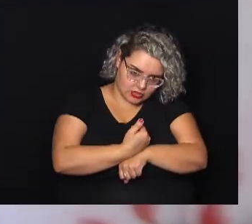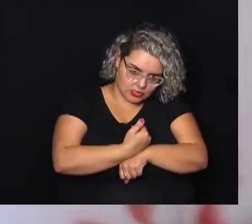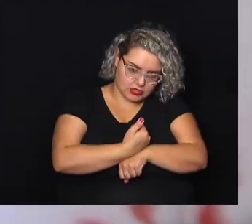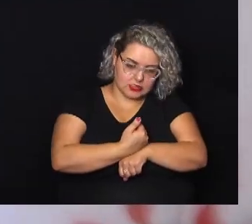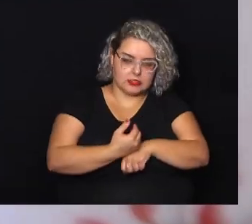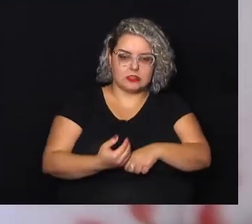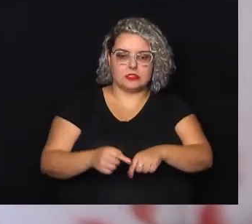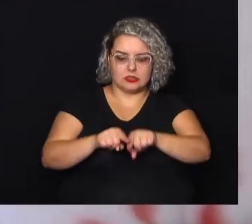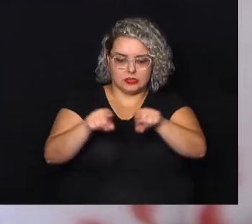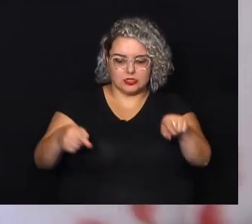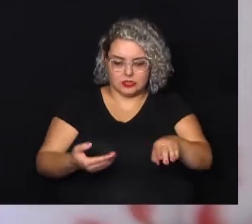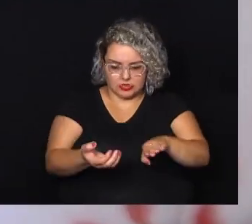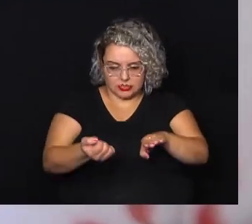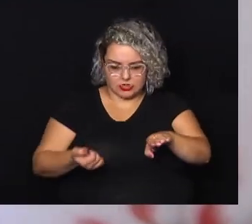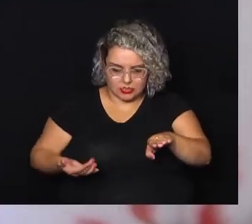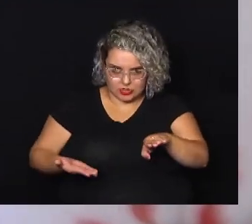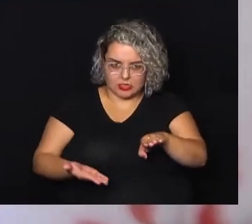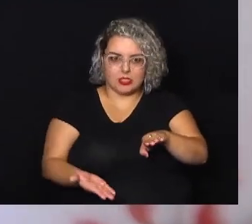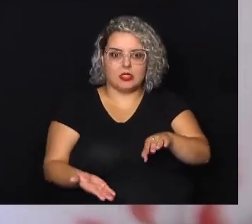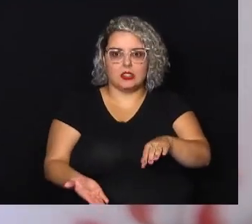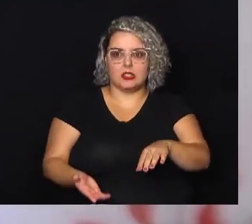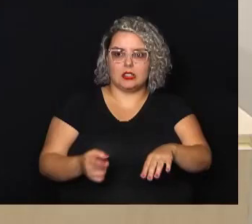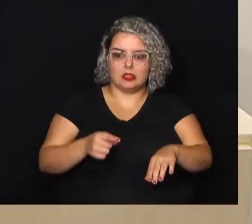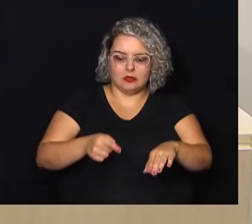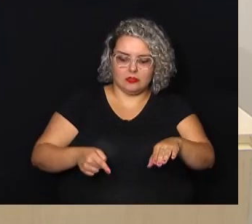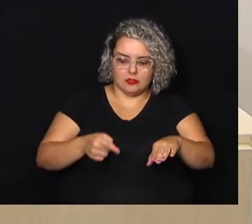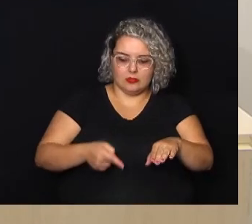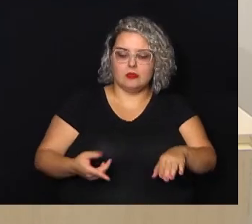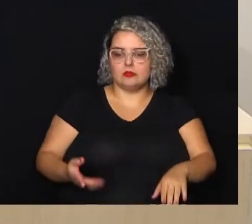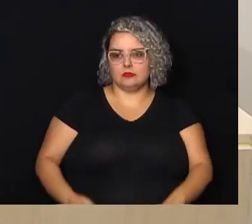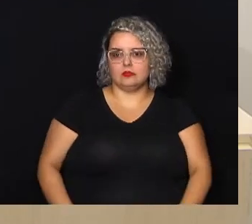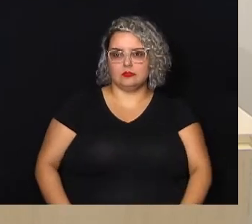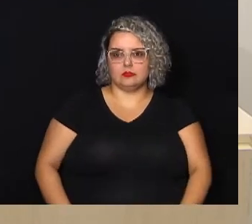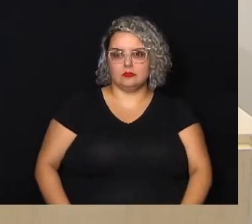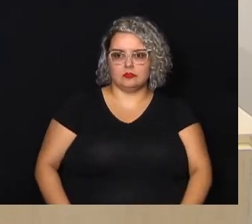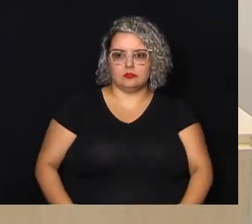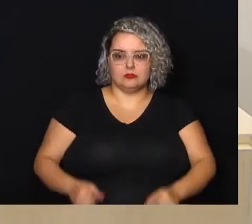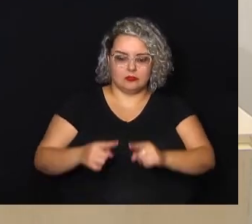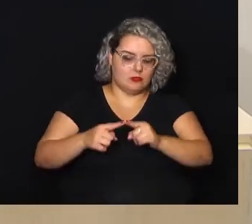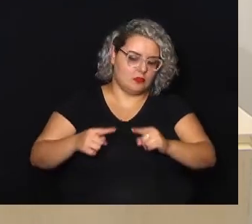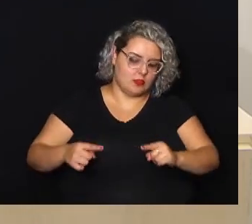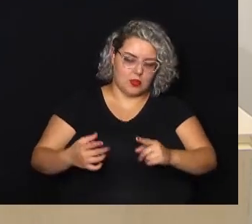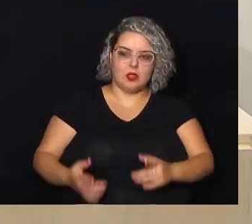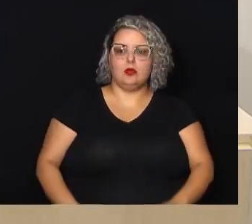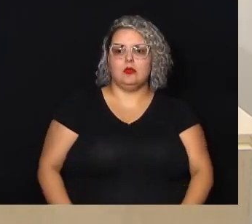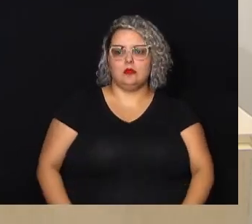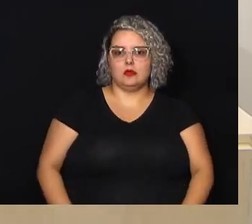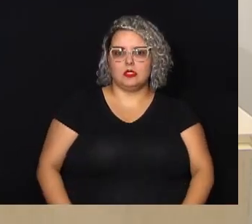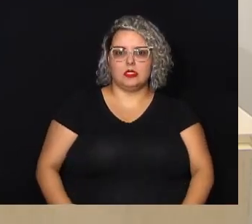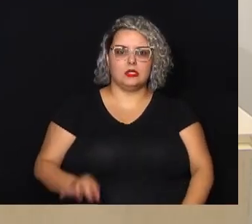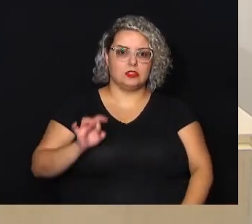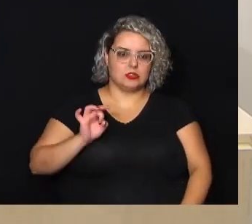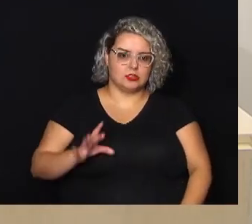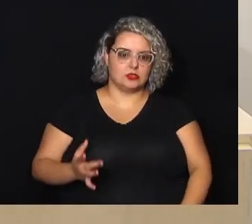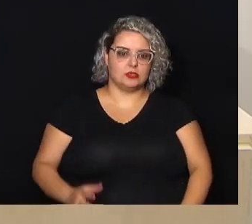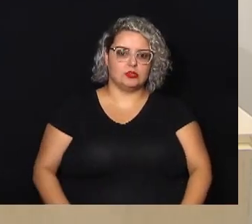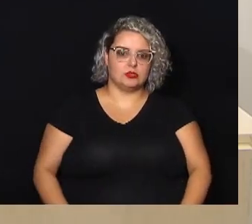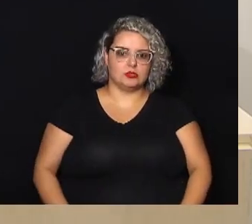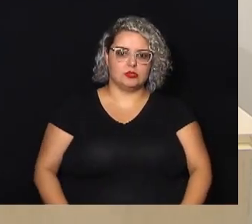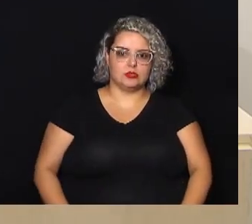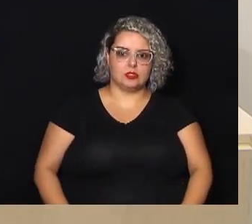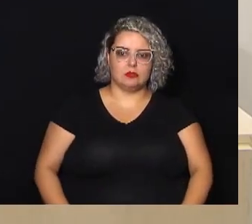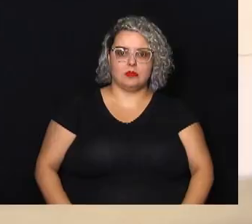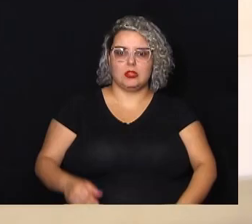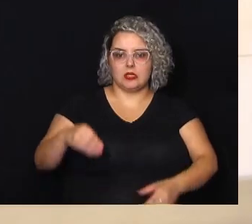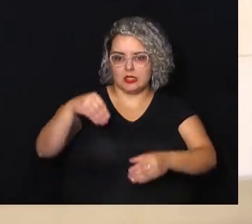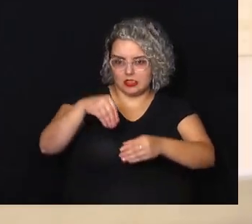assar. Antes de assar, você faz um cortezinho ali no biscoito, fazendo um retangulinho, um quadradinho, né? Só para poder